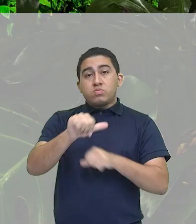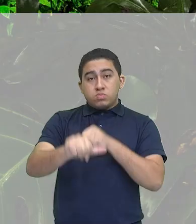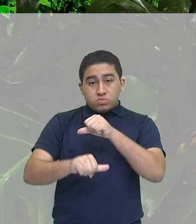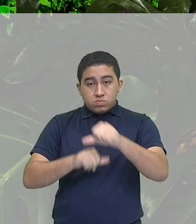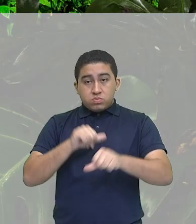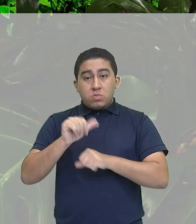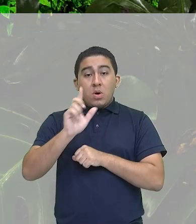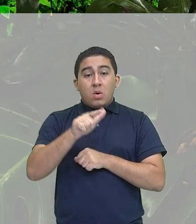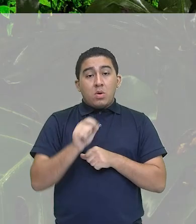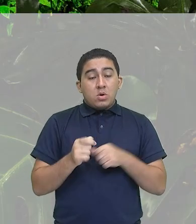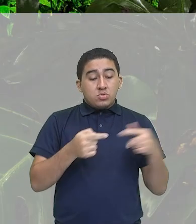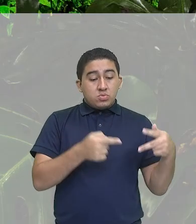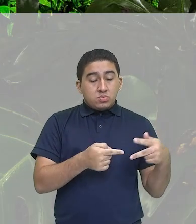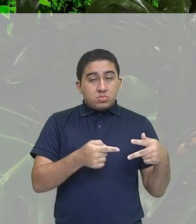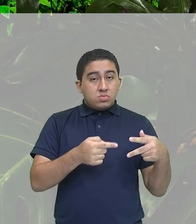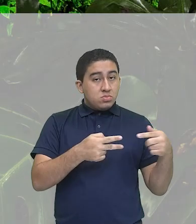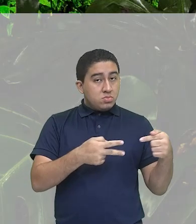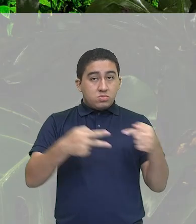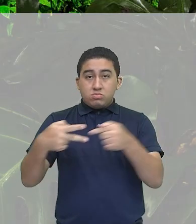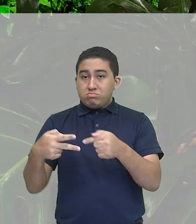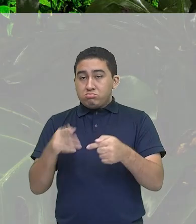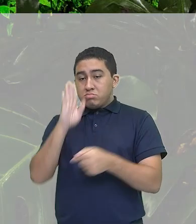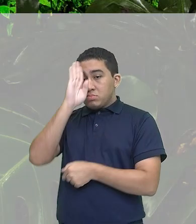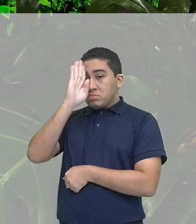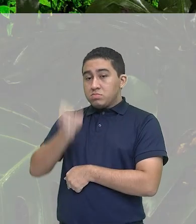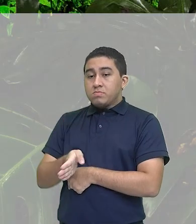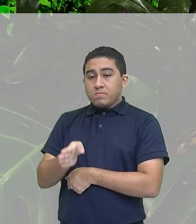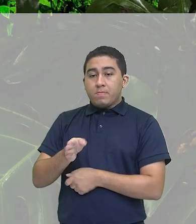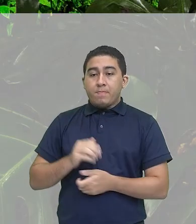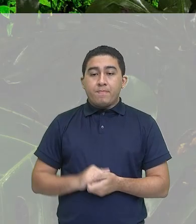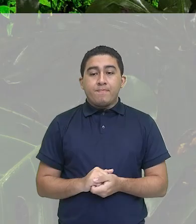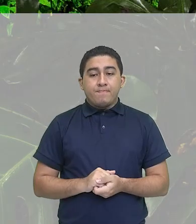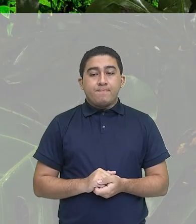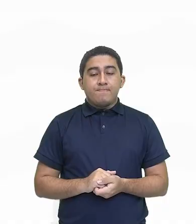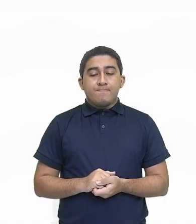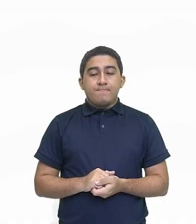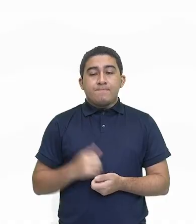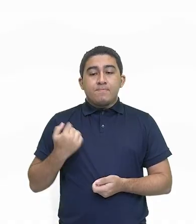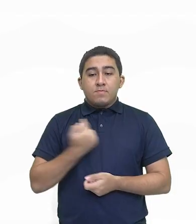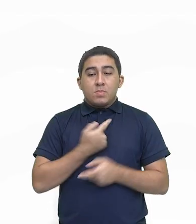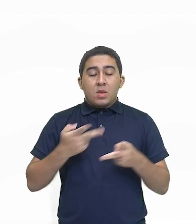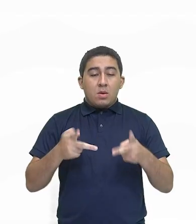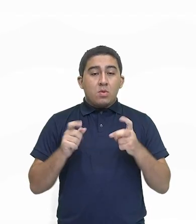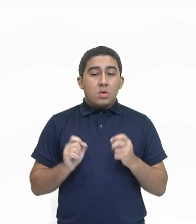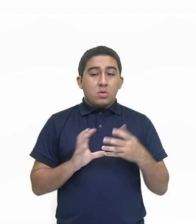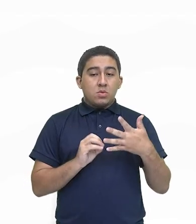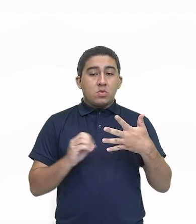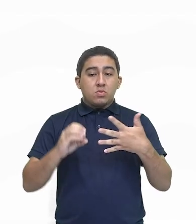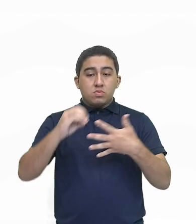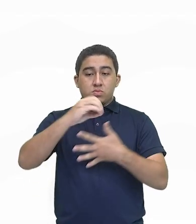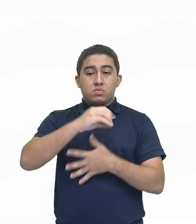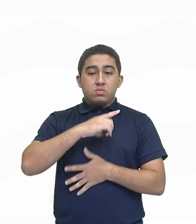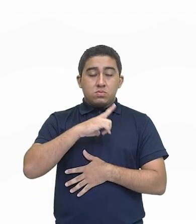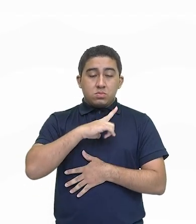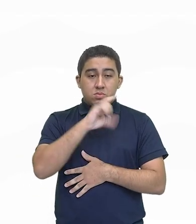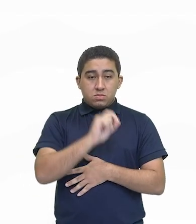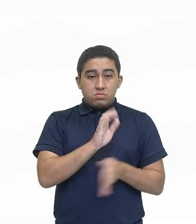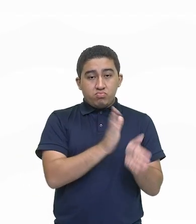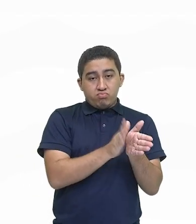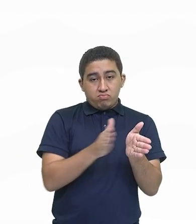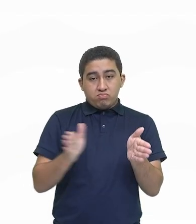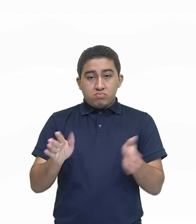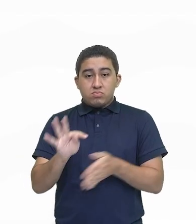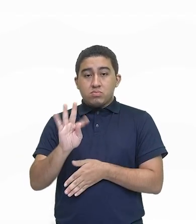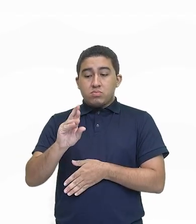é unidirecional. Vamos ver aí que a cadeia trófica ela é formada por níveis